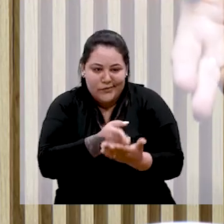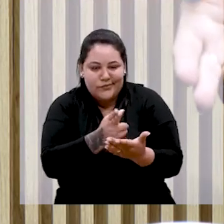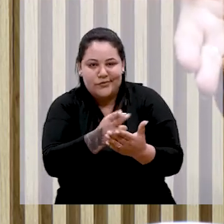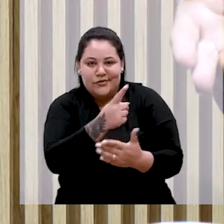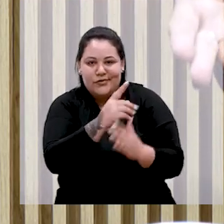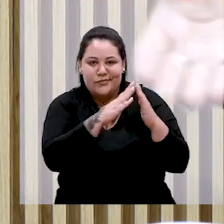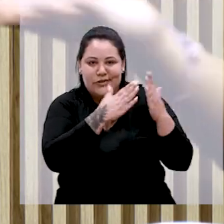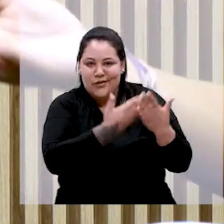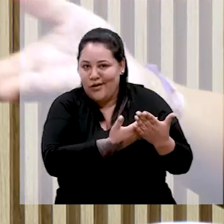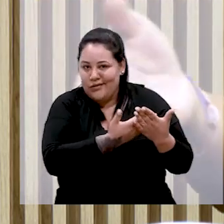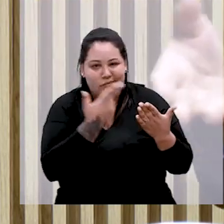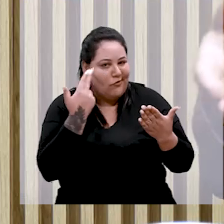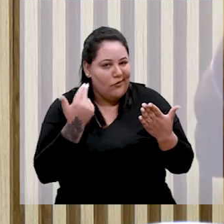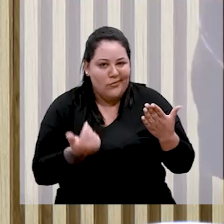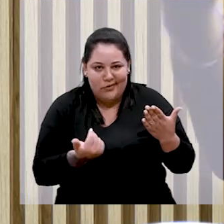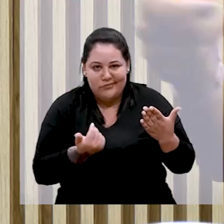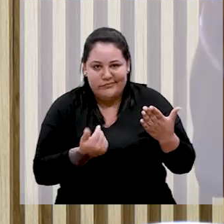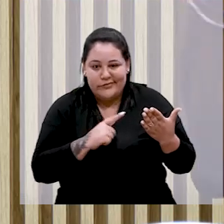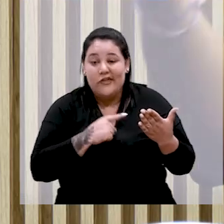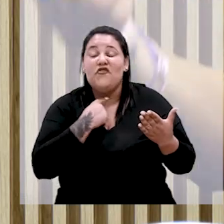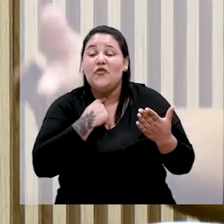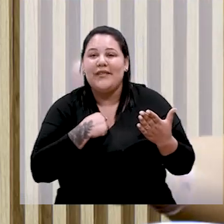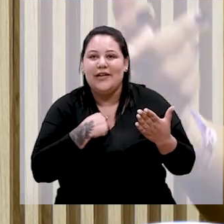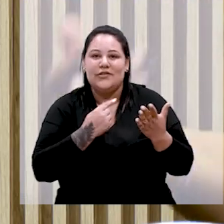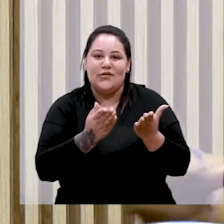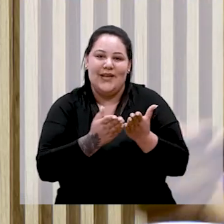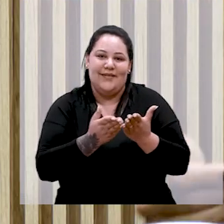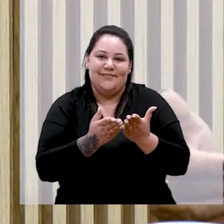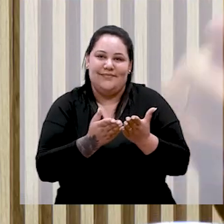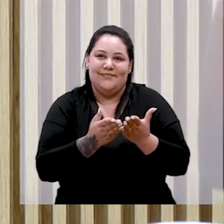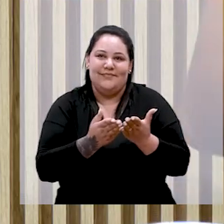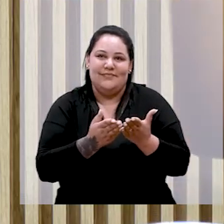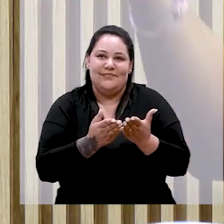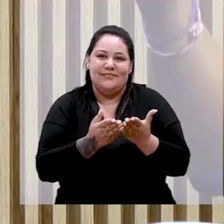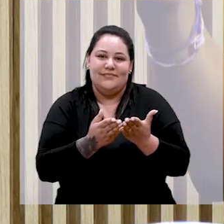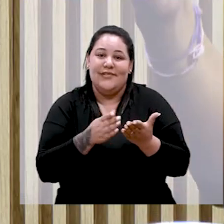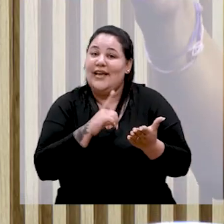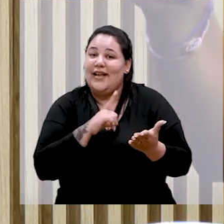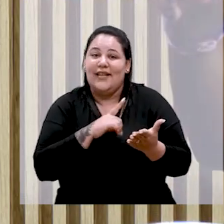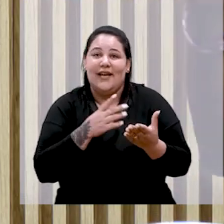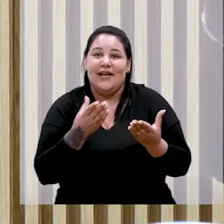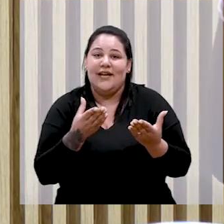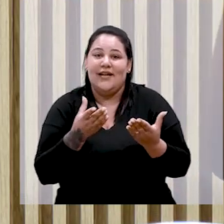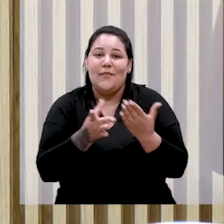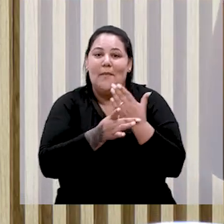ela numa escola, no ensino médio normal, ela tendo vontade de estudar, sendo que ela tem uma